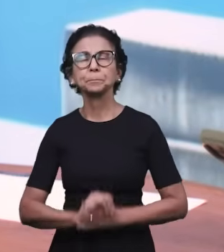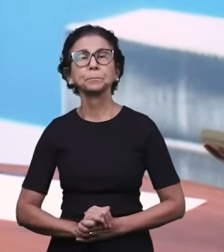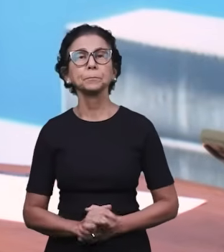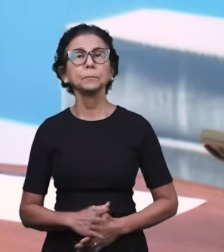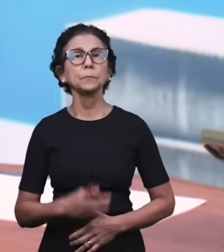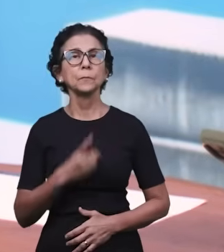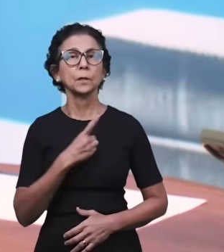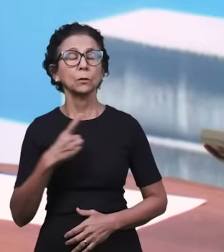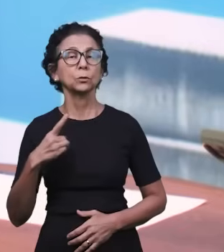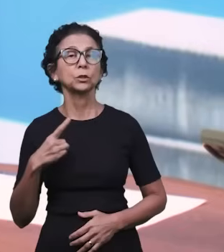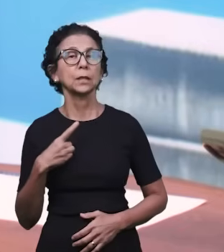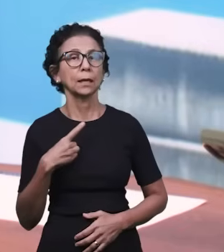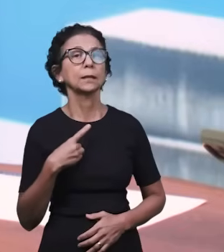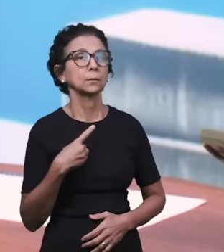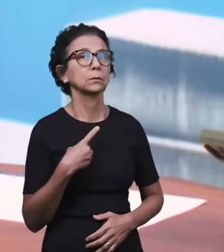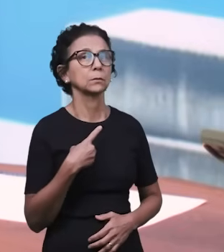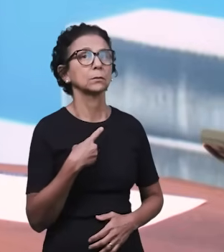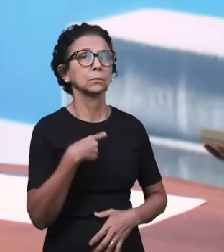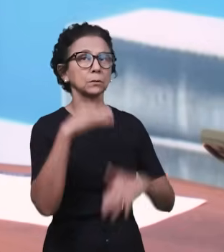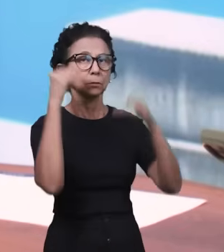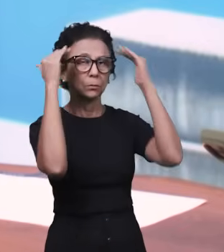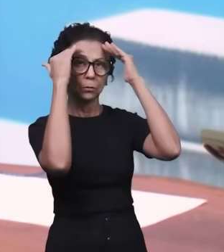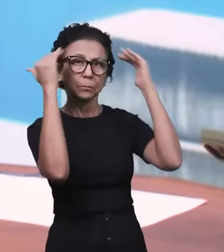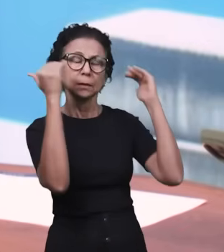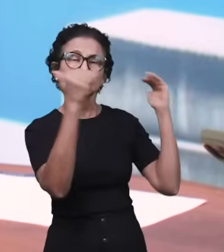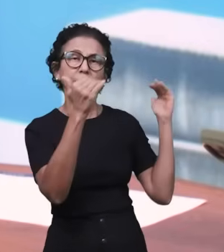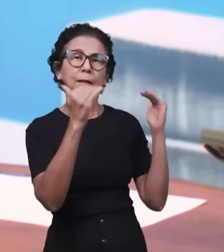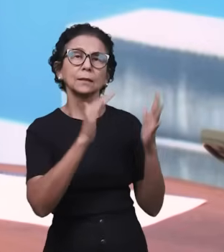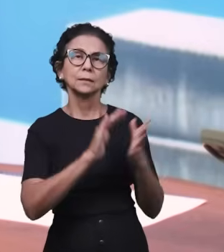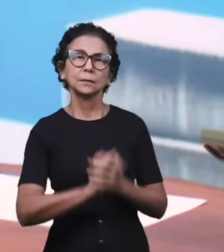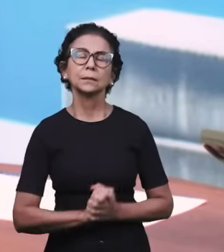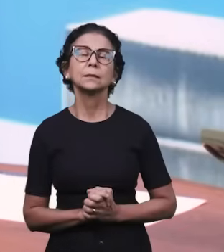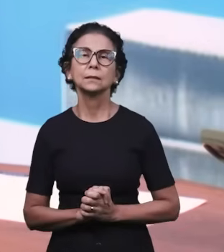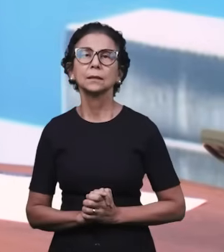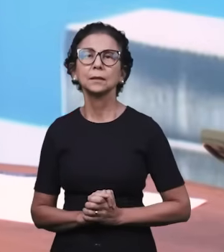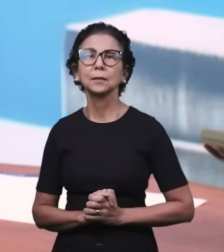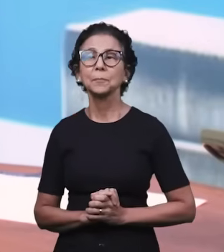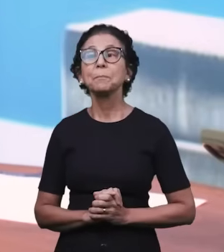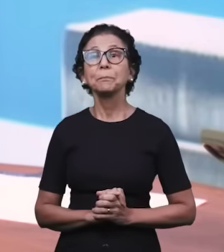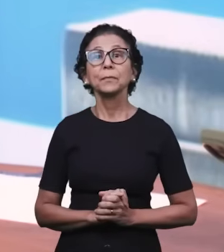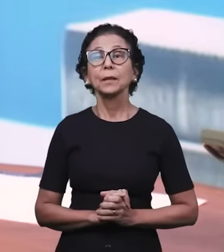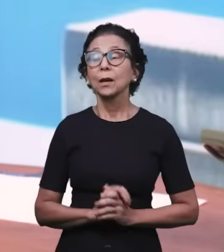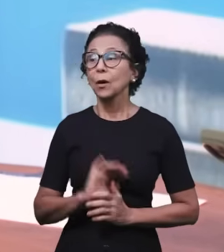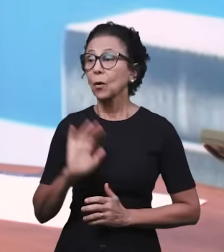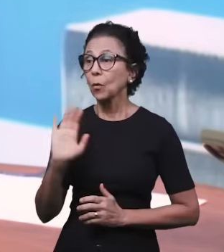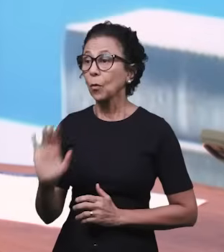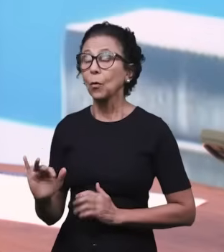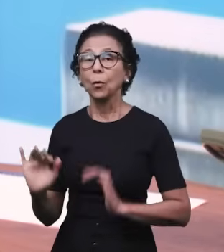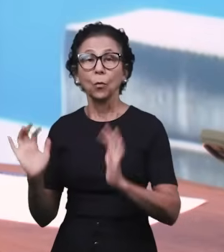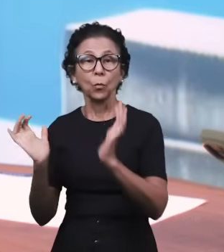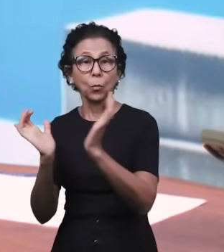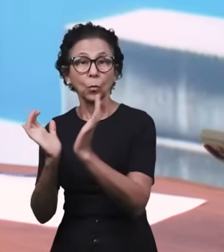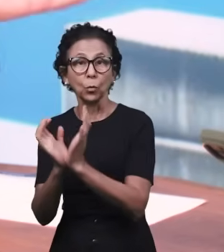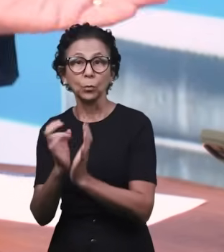lhe comissionou, ele traz o resultado, isso é muito bom. Olha, no meu grupo o Senhor operou, tem 2 novos convertidos